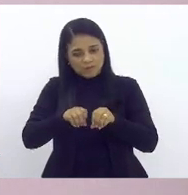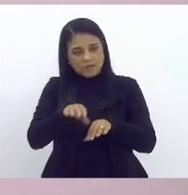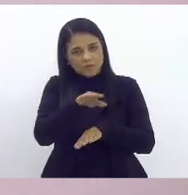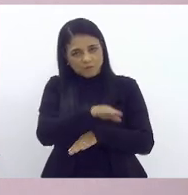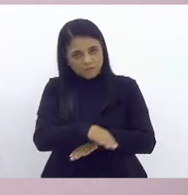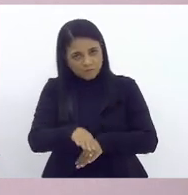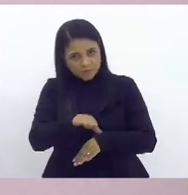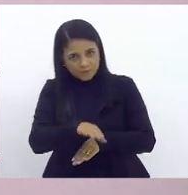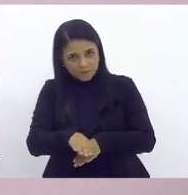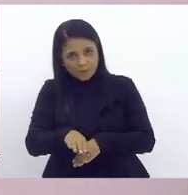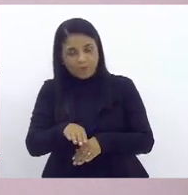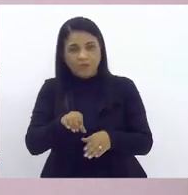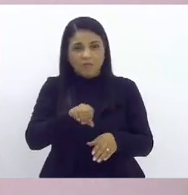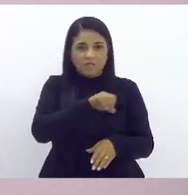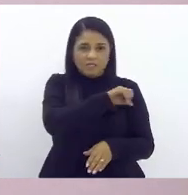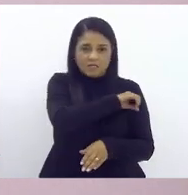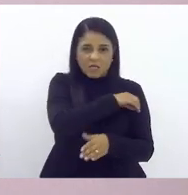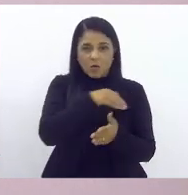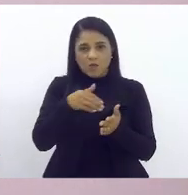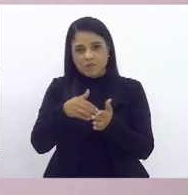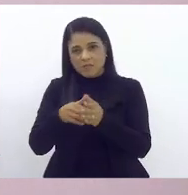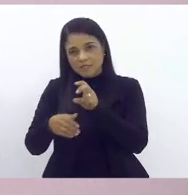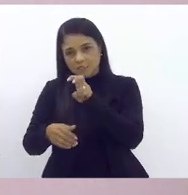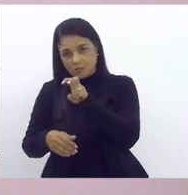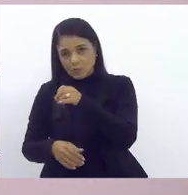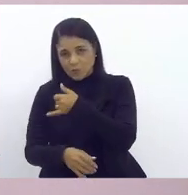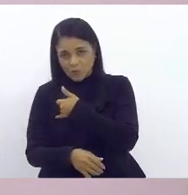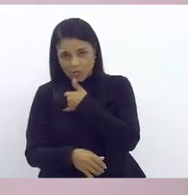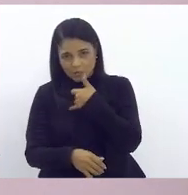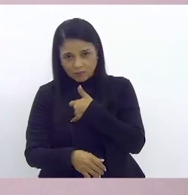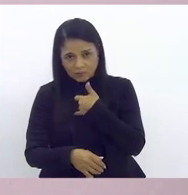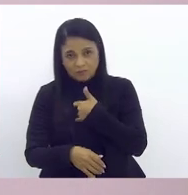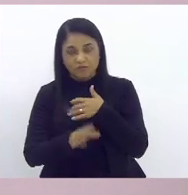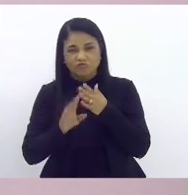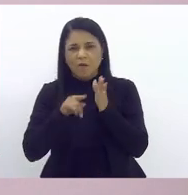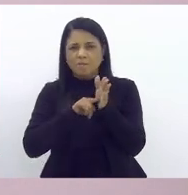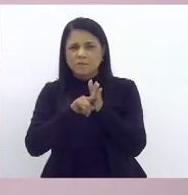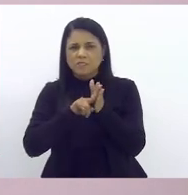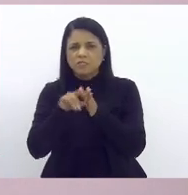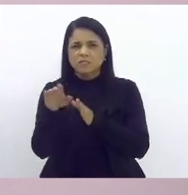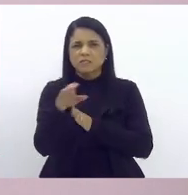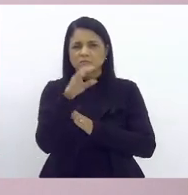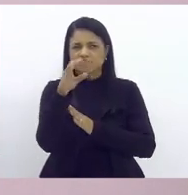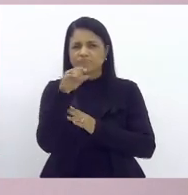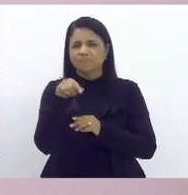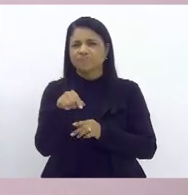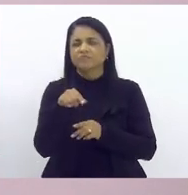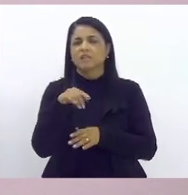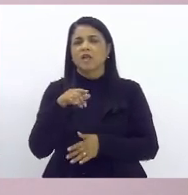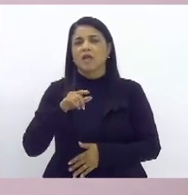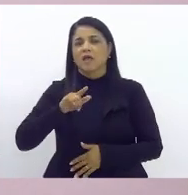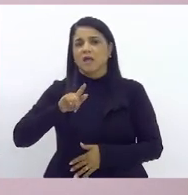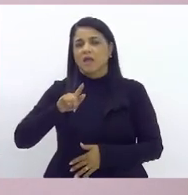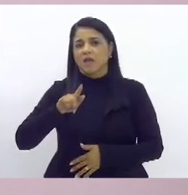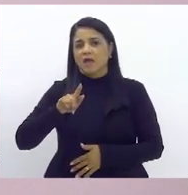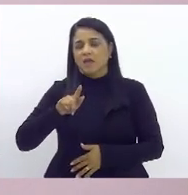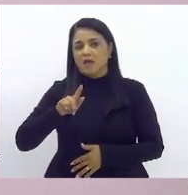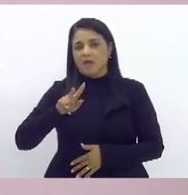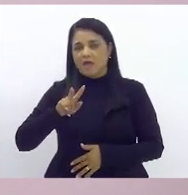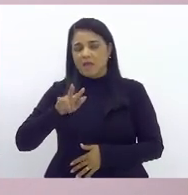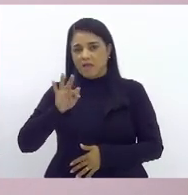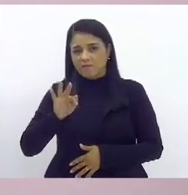infantil. Não sei se vocês viram que saiu uma pesquisa da FGV essa semana, com dados do